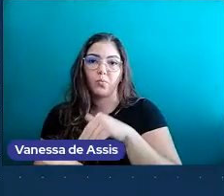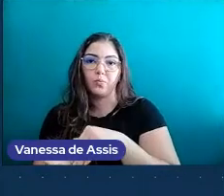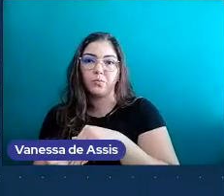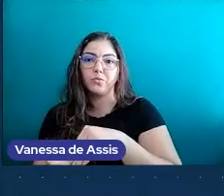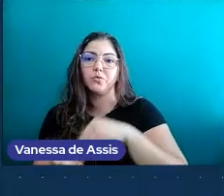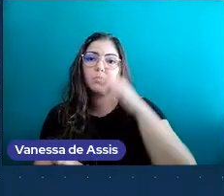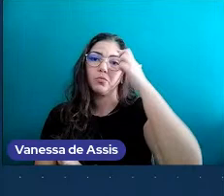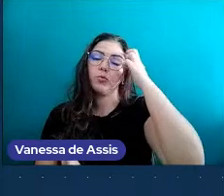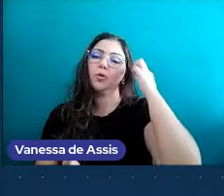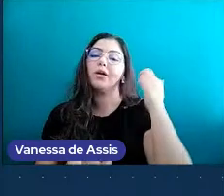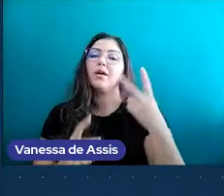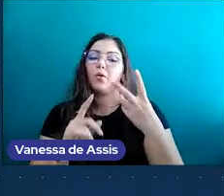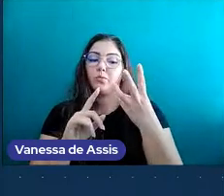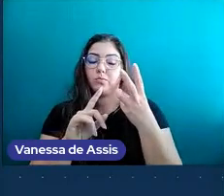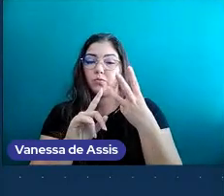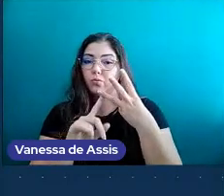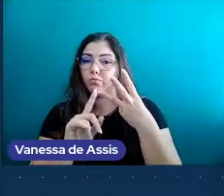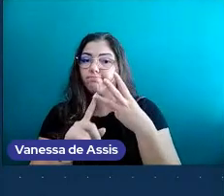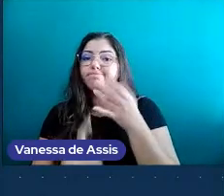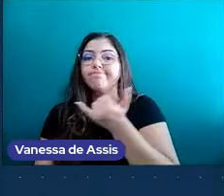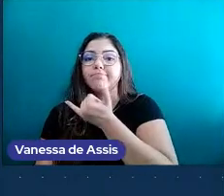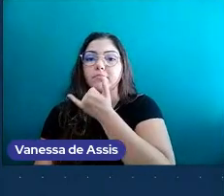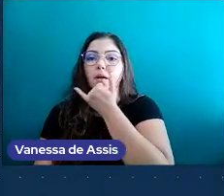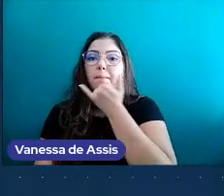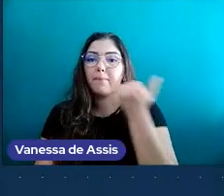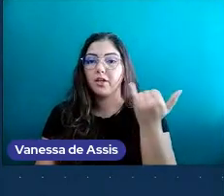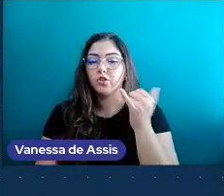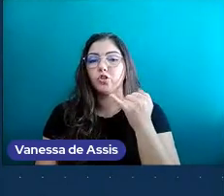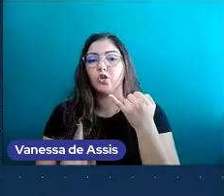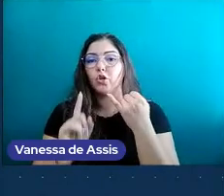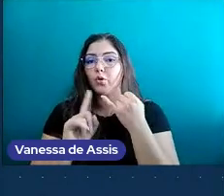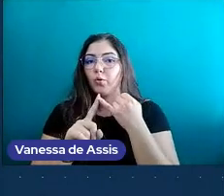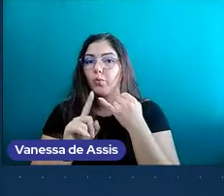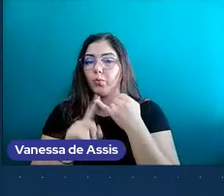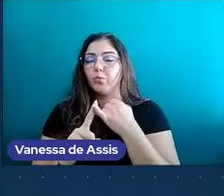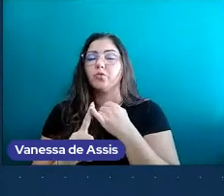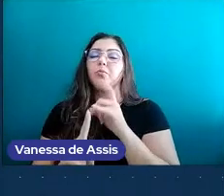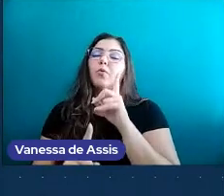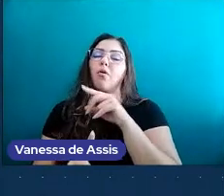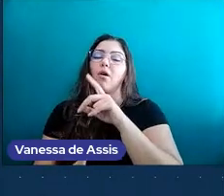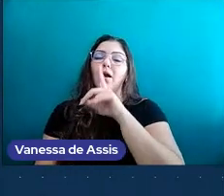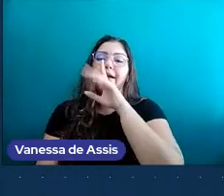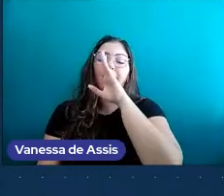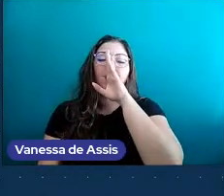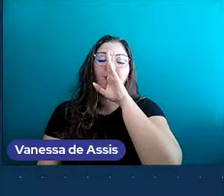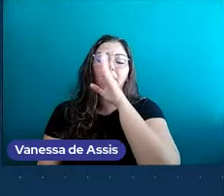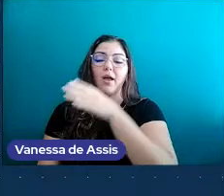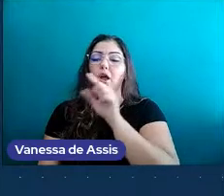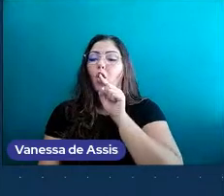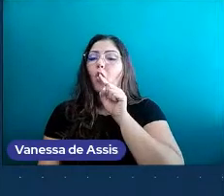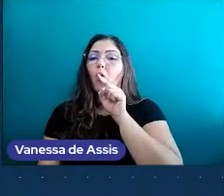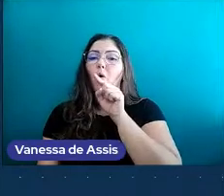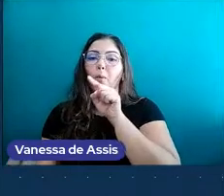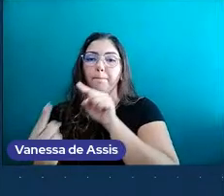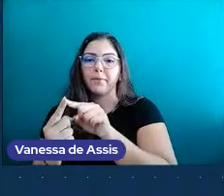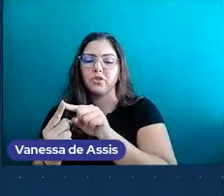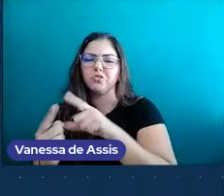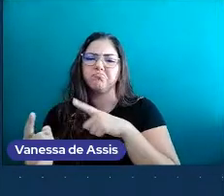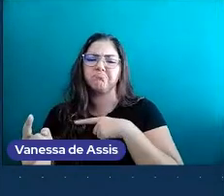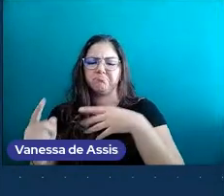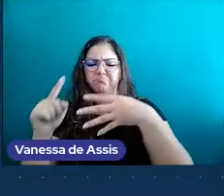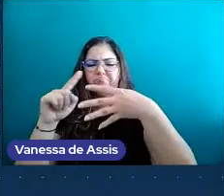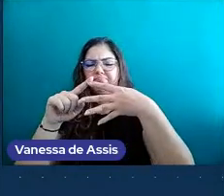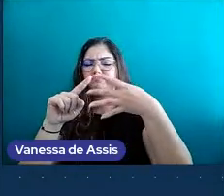pesquisa quantitativa, a objetividade, na qualitativa, a confirmabilidade. Por que nós não nos debruçamos